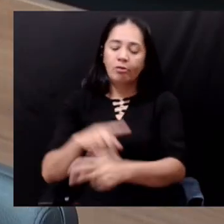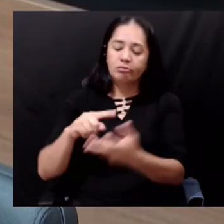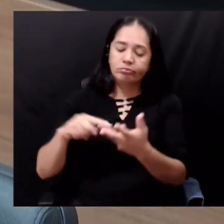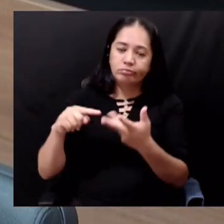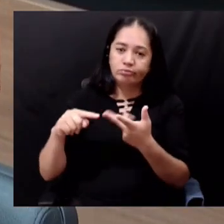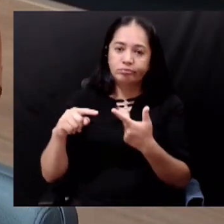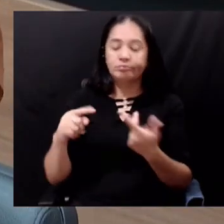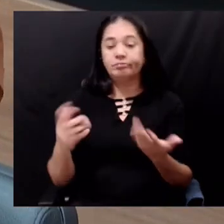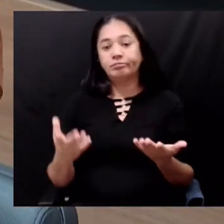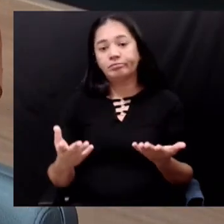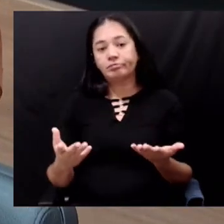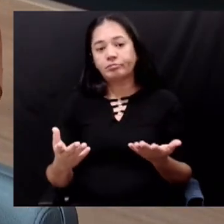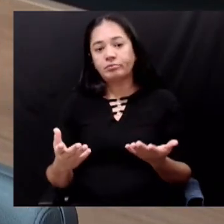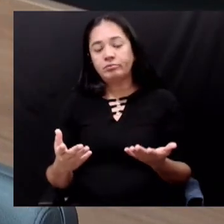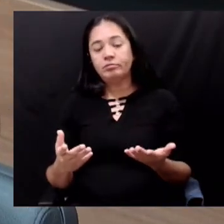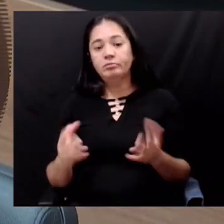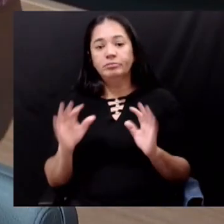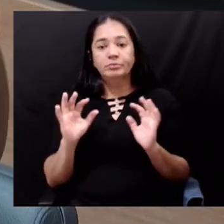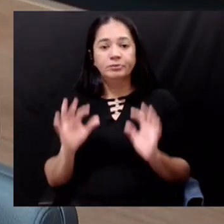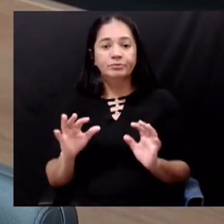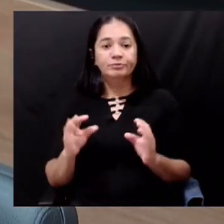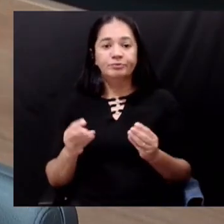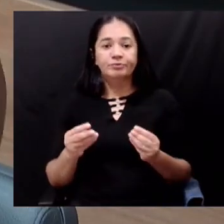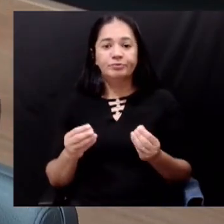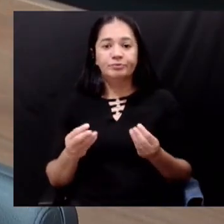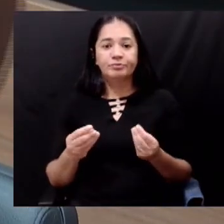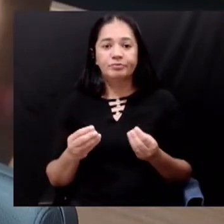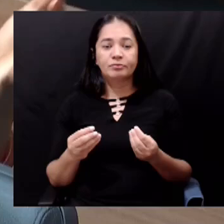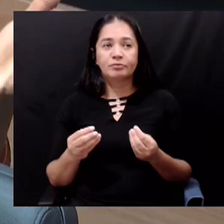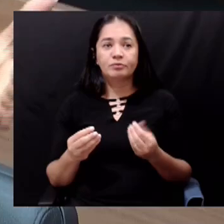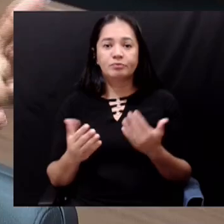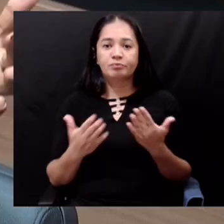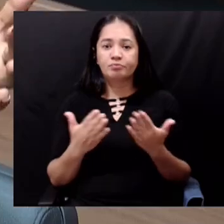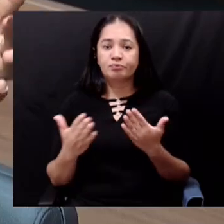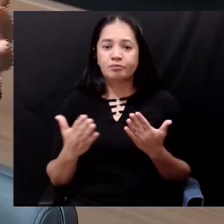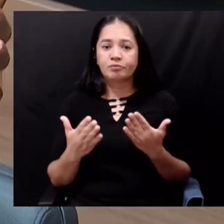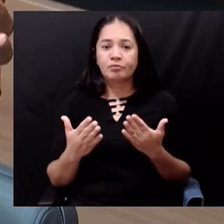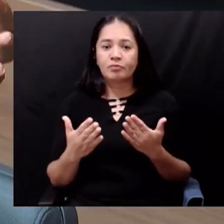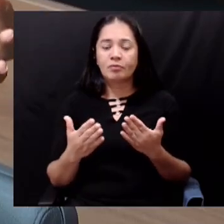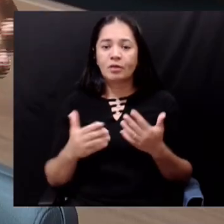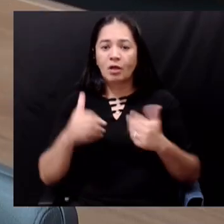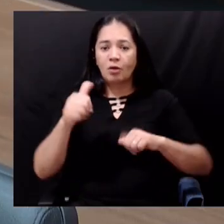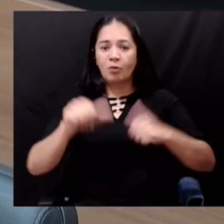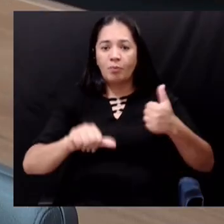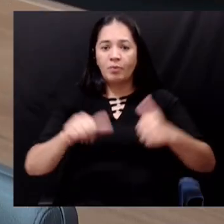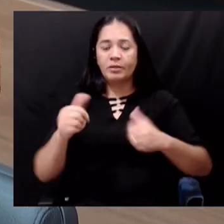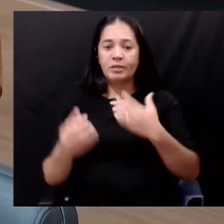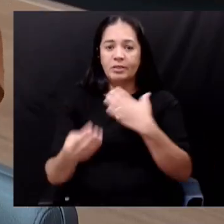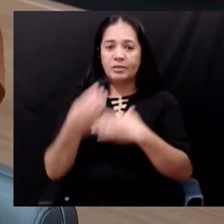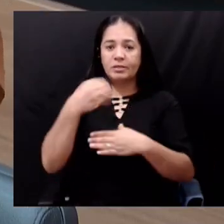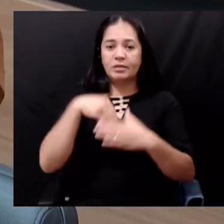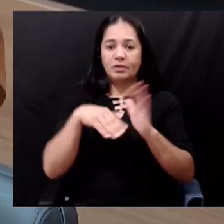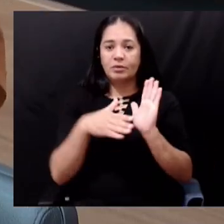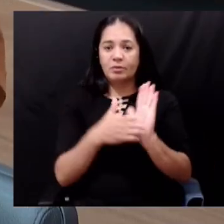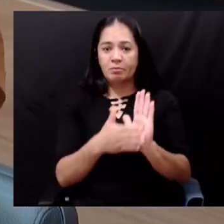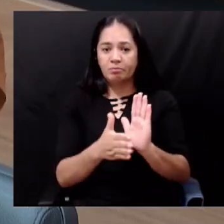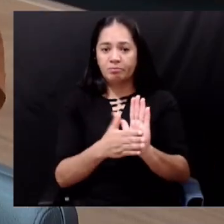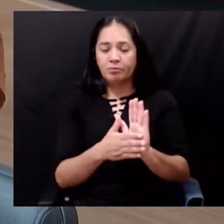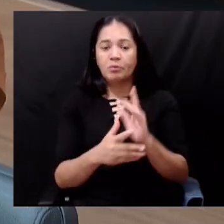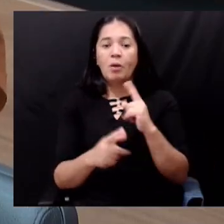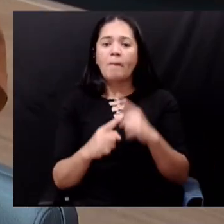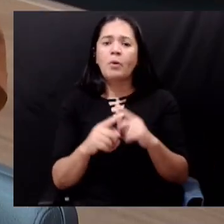Então, isso fica como para uma análise dentro da proposta. Por que estou dizendo isso?